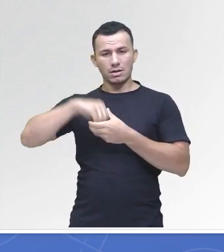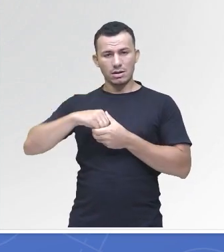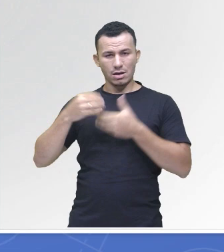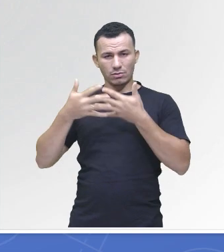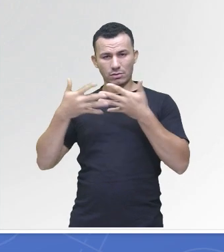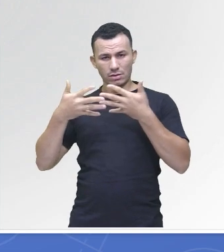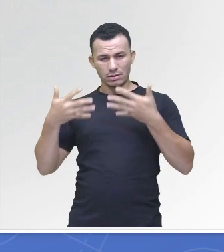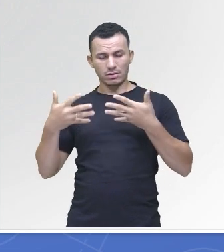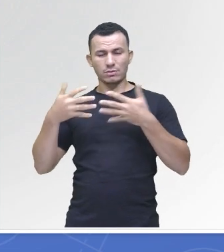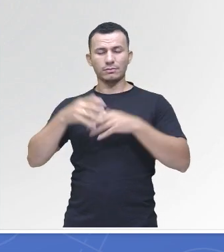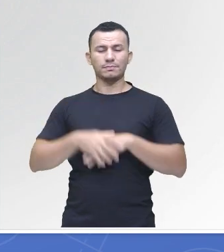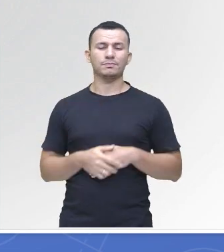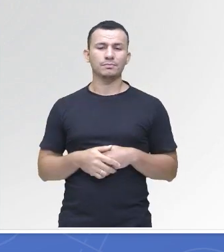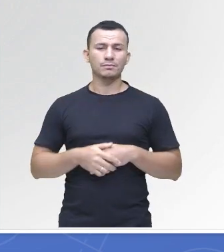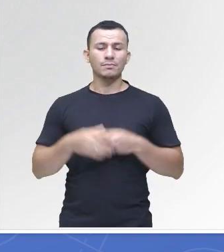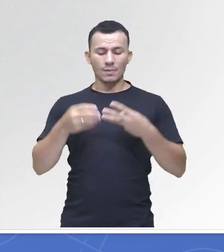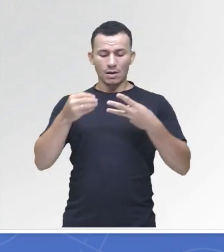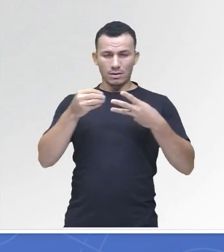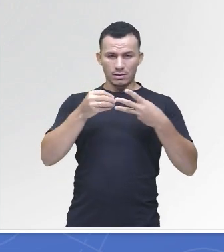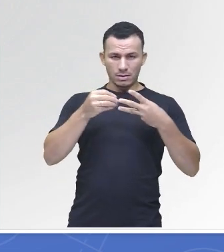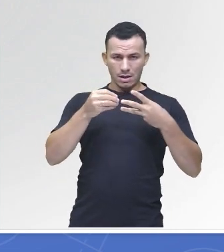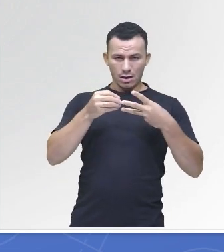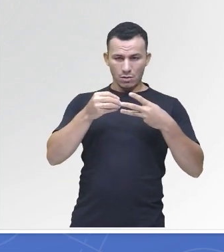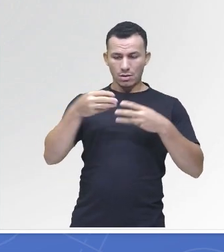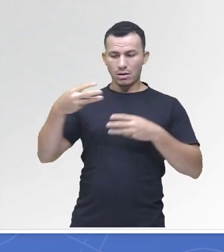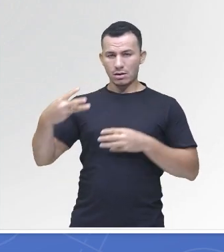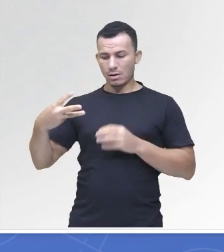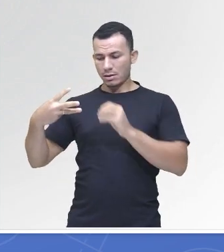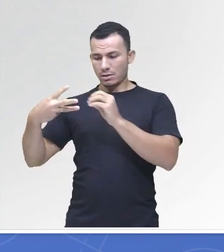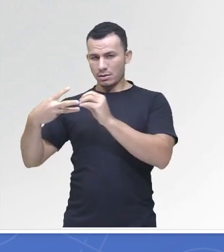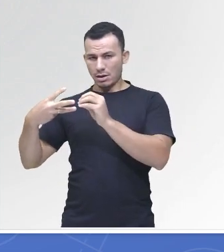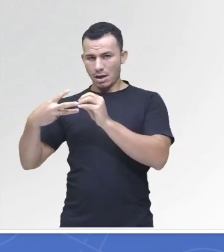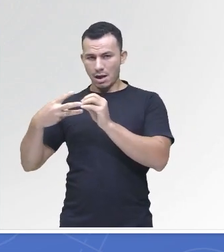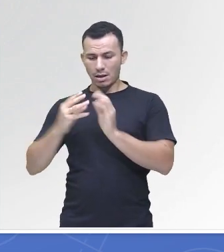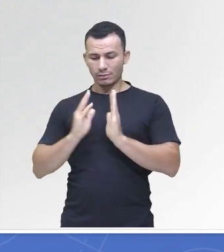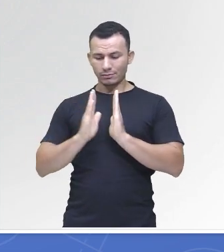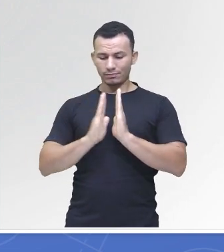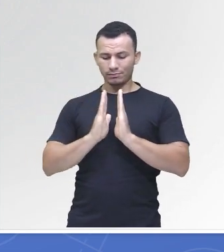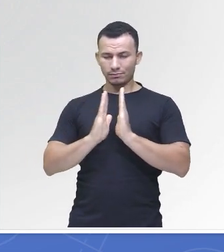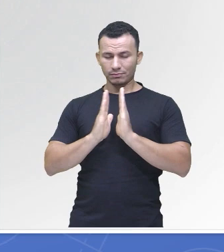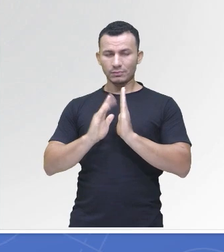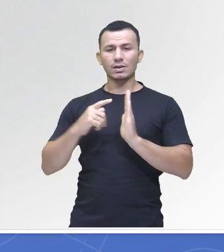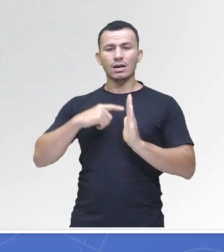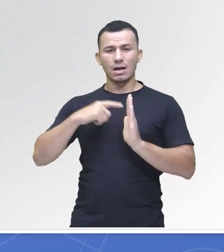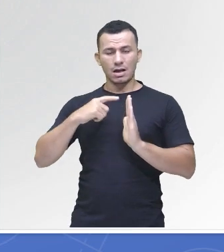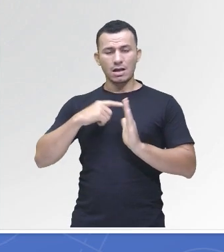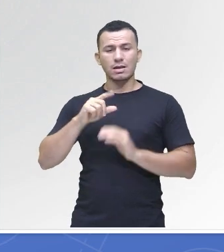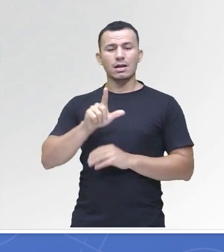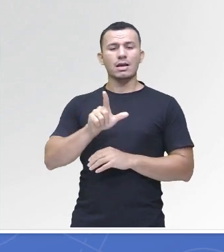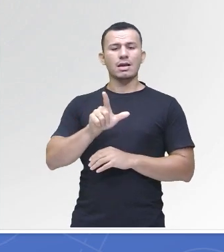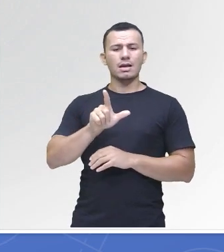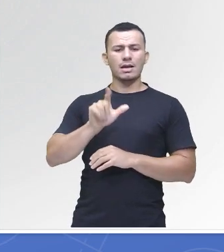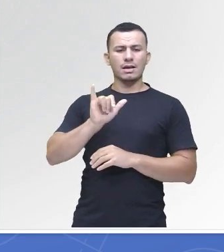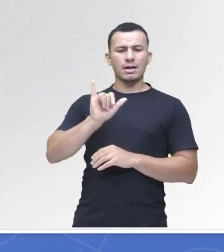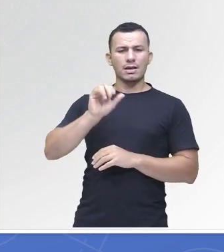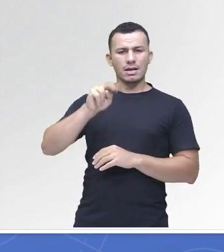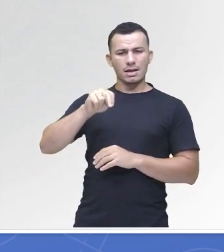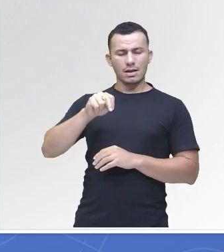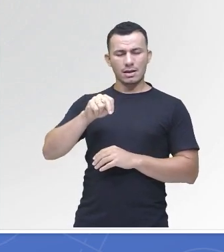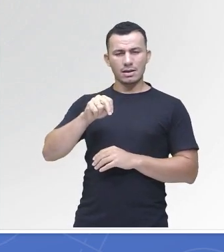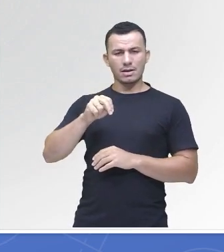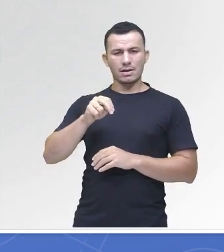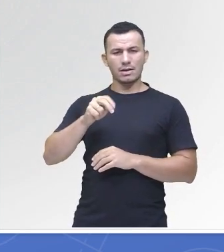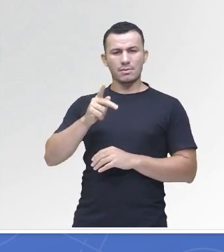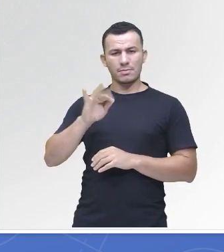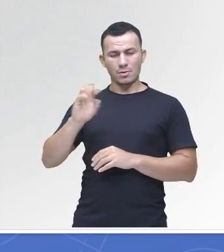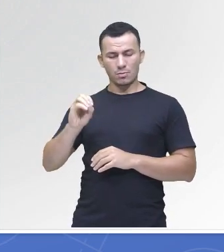as células, ou seja, entre uma célula e outra, a gente tem um líquido. Esse líquido é chamado de fluido intersticial, quando